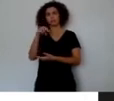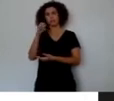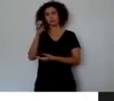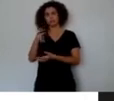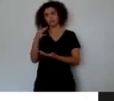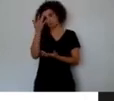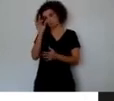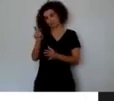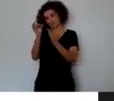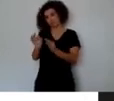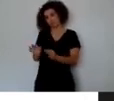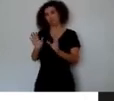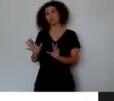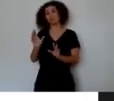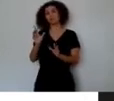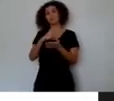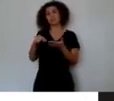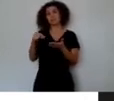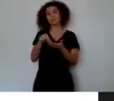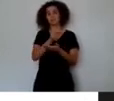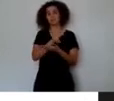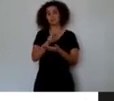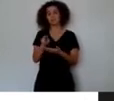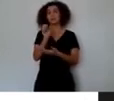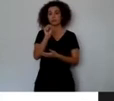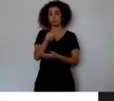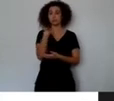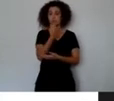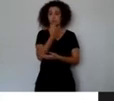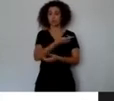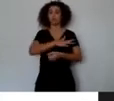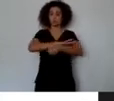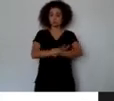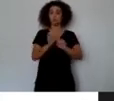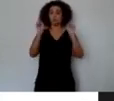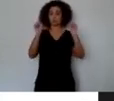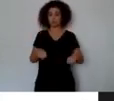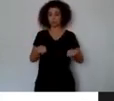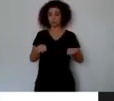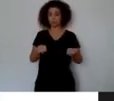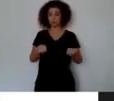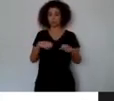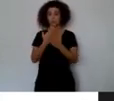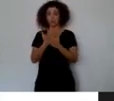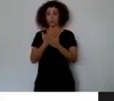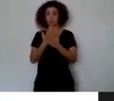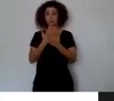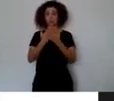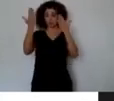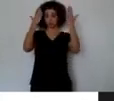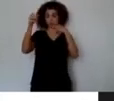é autora de um artigo que chama Sim, Nós Somos Racista, Estudo Psicossocial da Branquitude